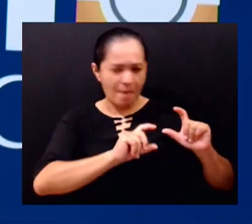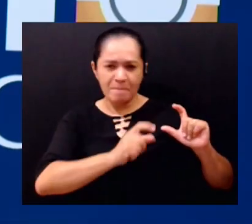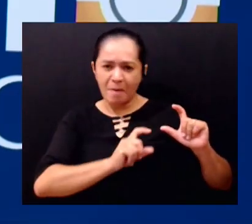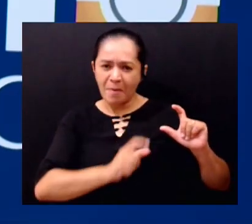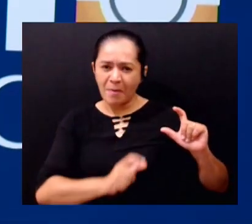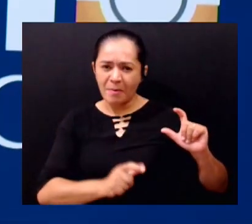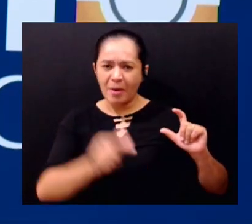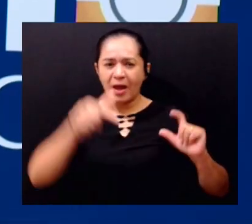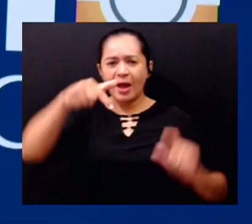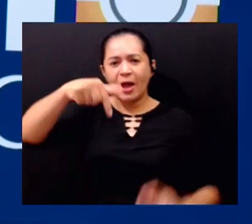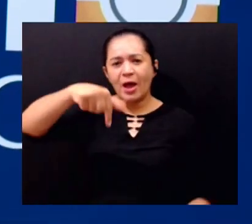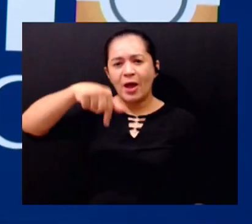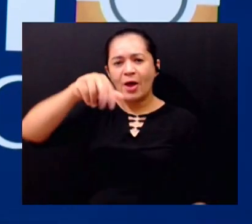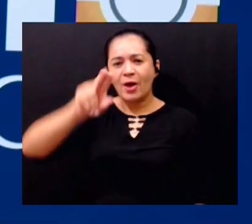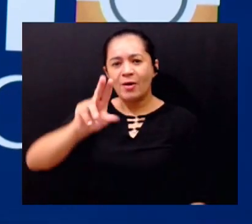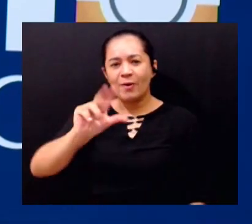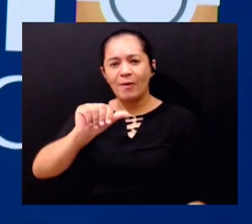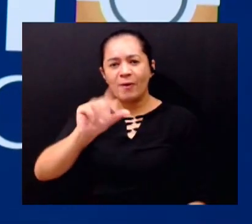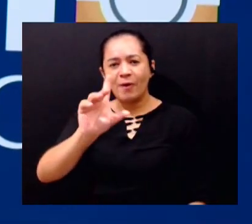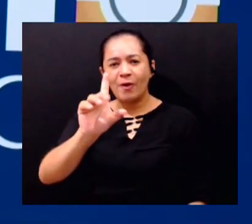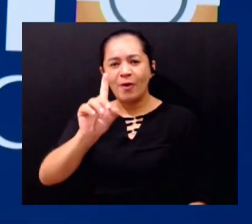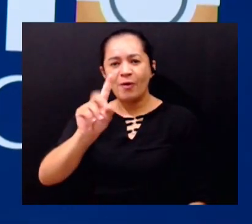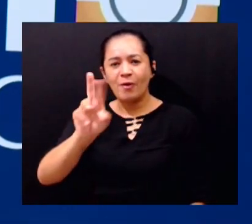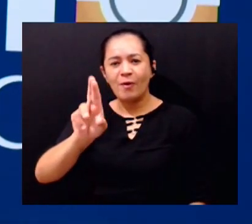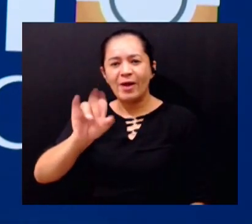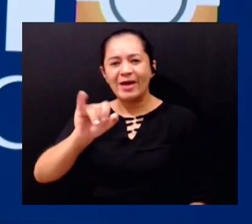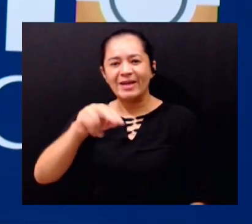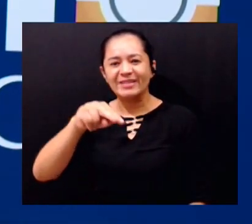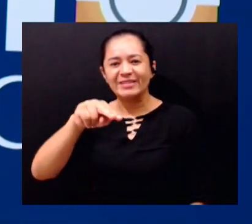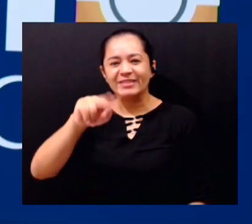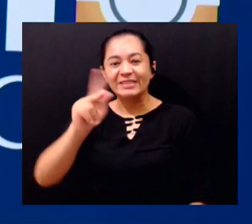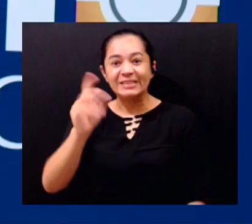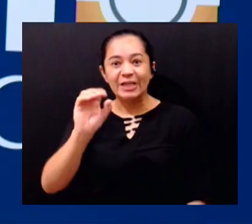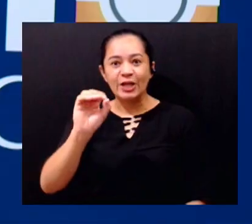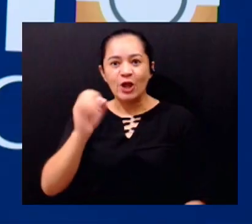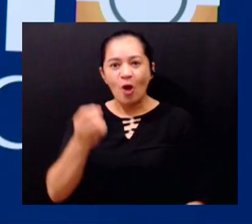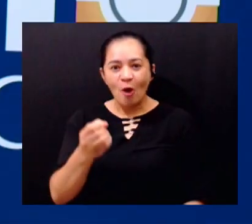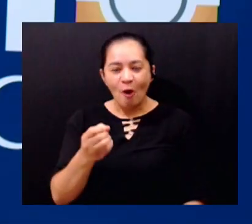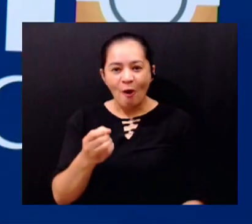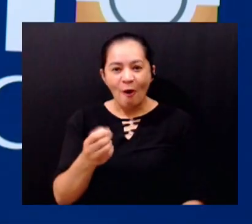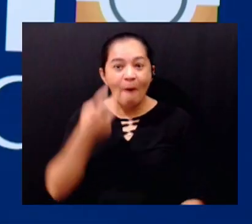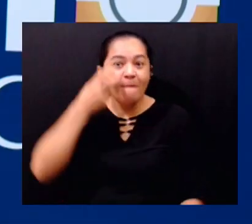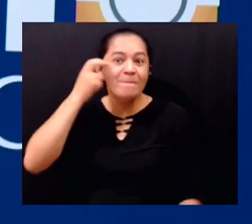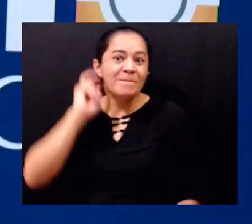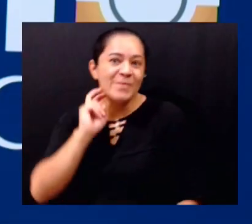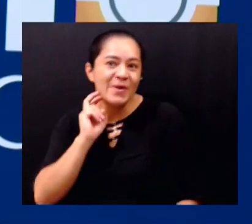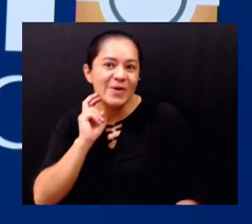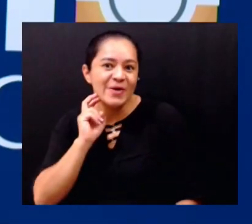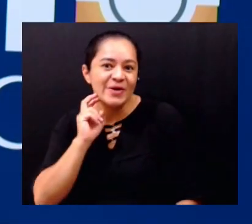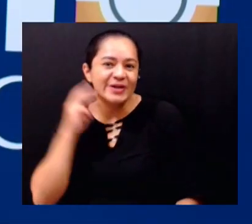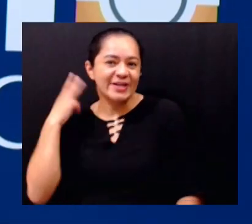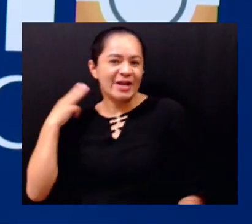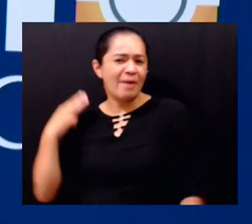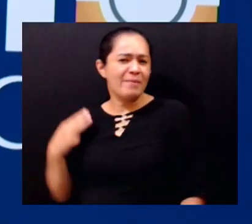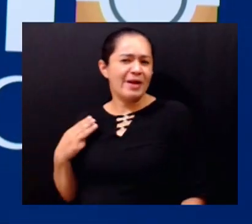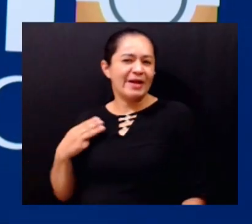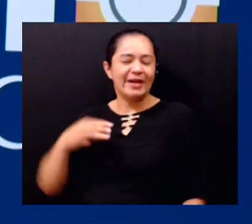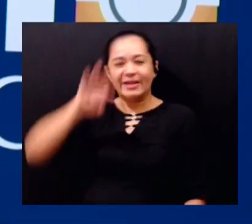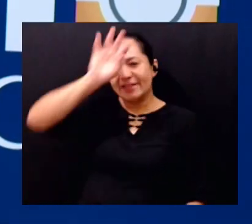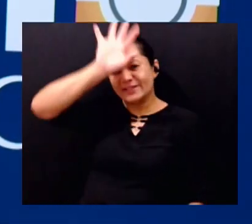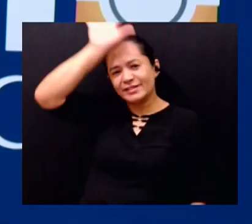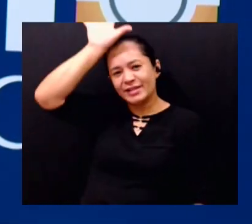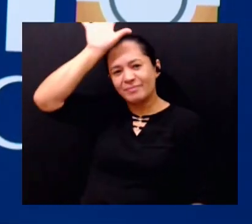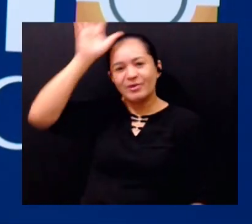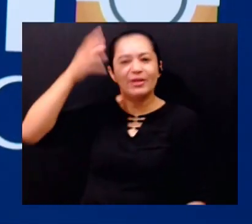aquele gibizinho, aquela revistinha. Mônica, Magali, Cebolinha, quem mais? Chico Bento, Zé Carioca,